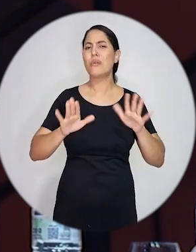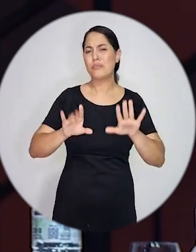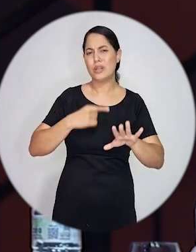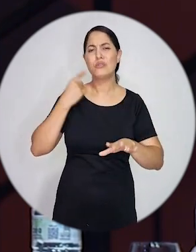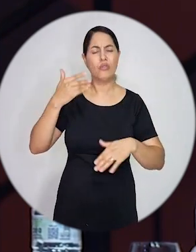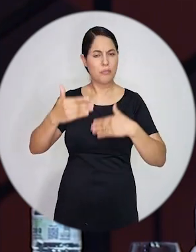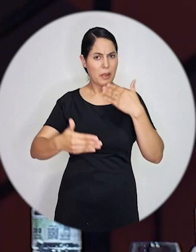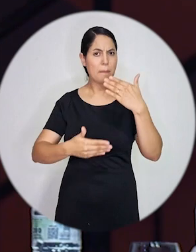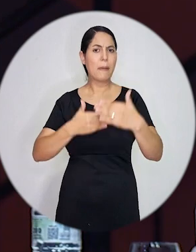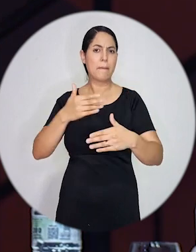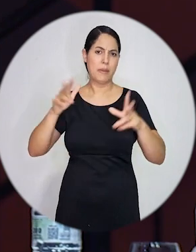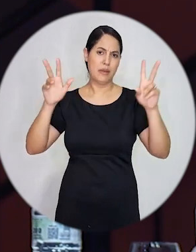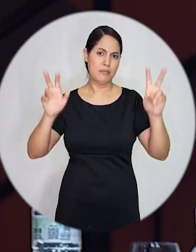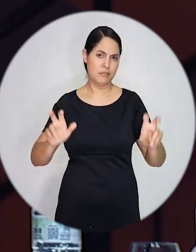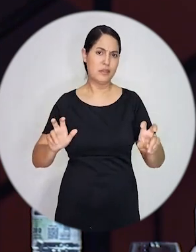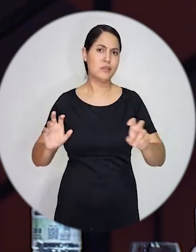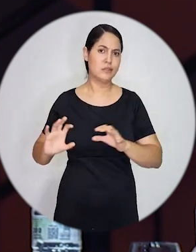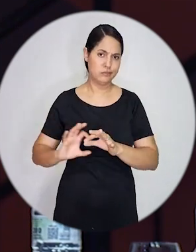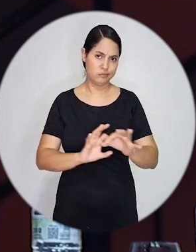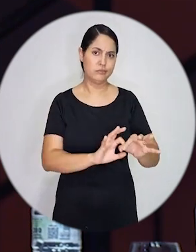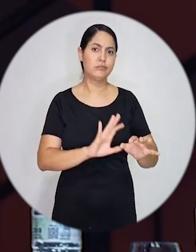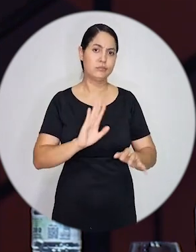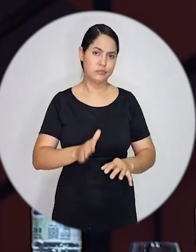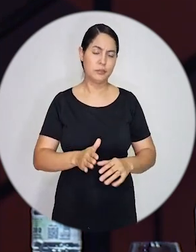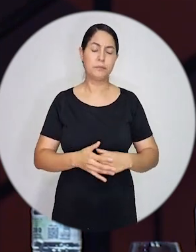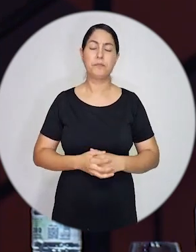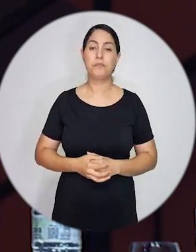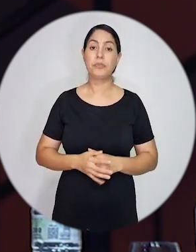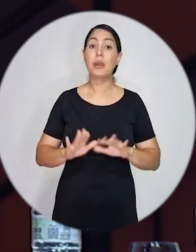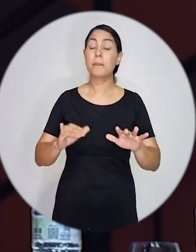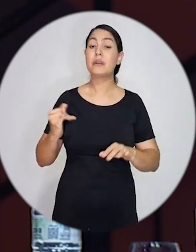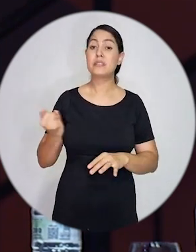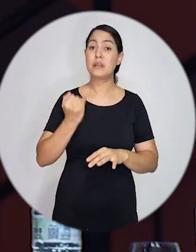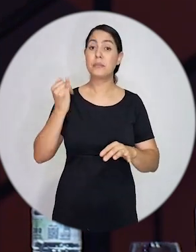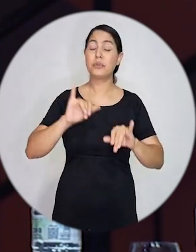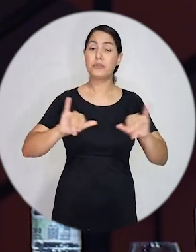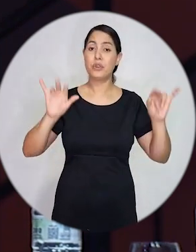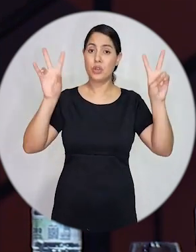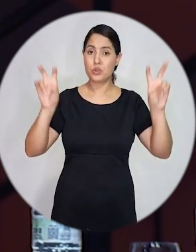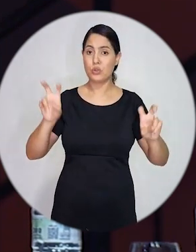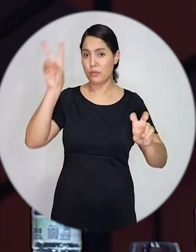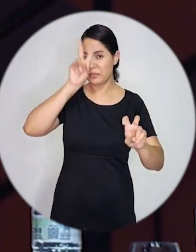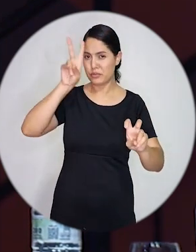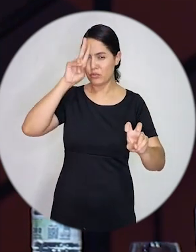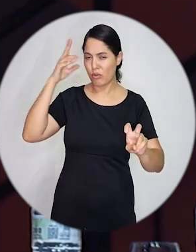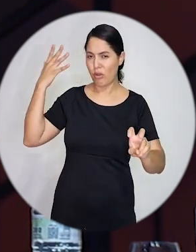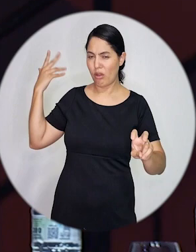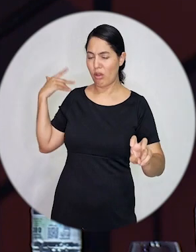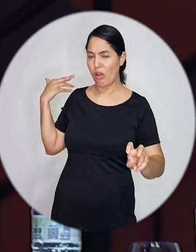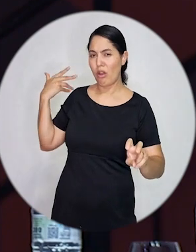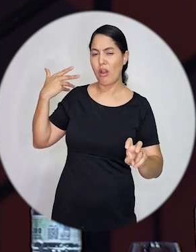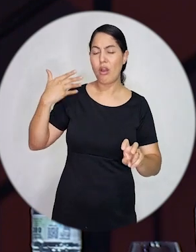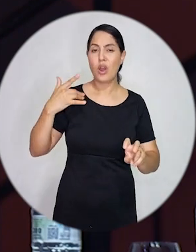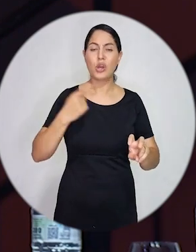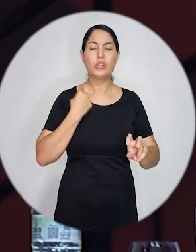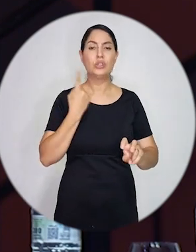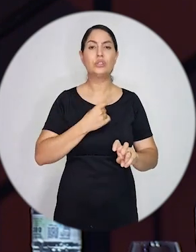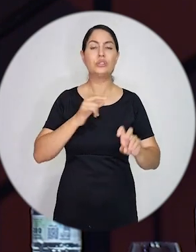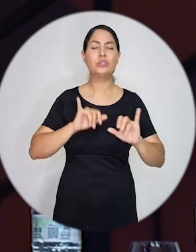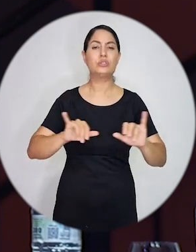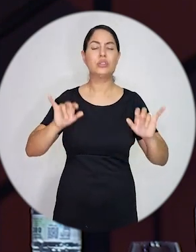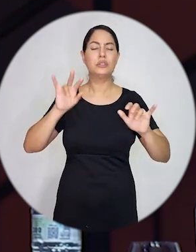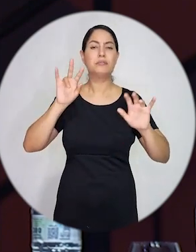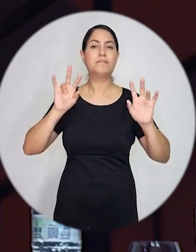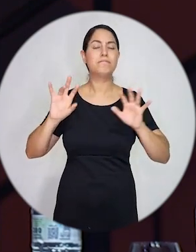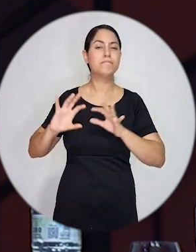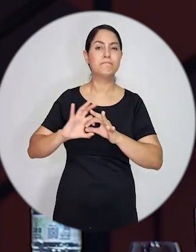dias de hoje, embora a gente tenha conseguido avançar em várias situações. E é importante falar sobre esse histórico também, porque quando a gente